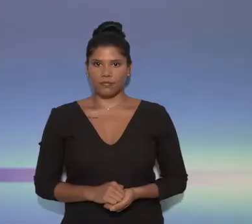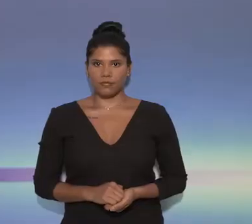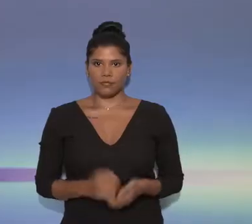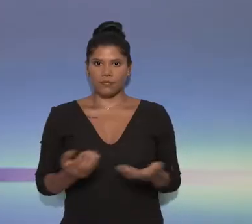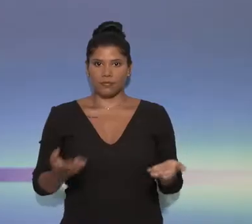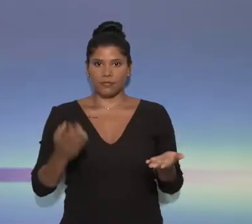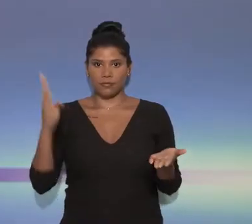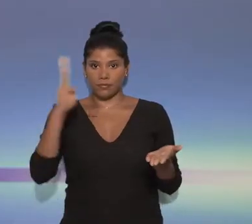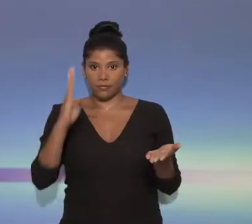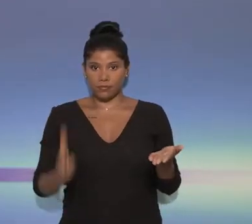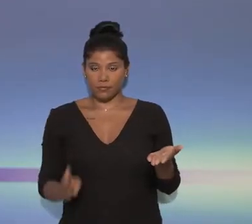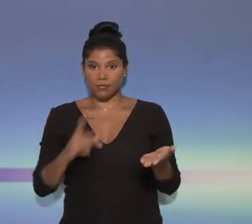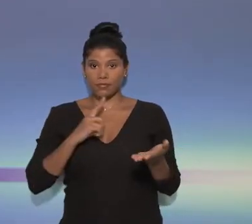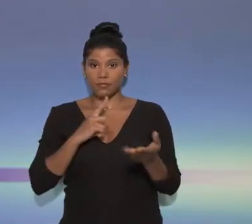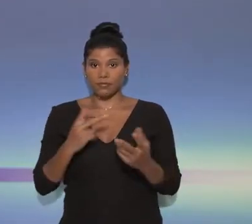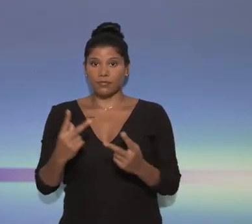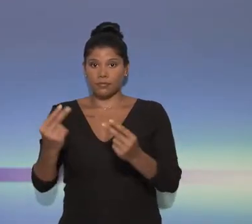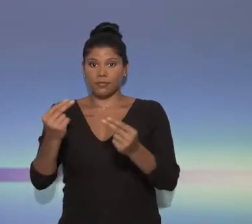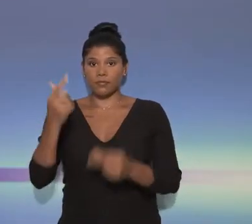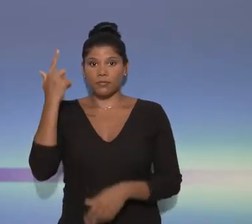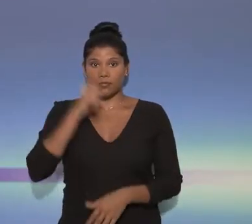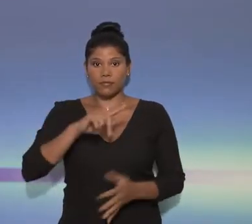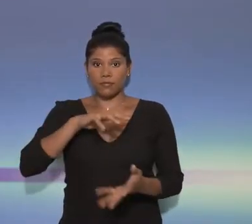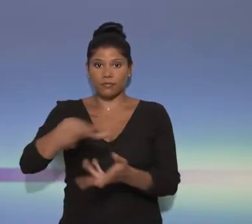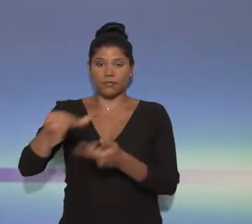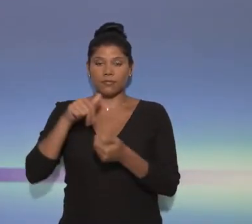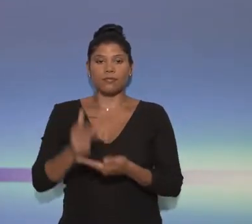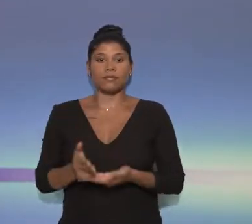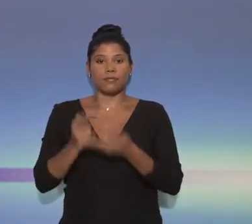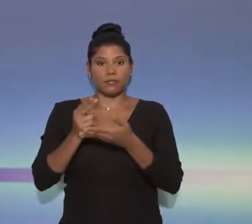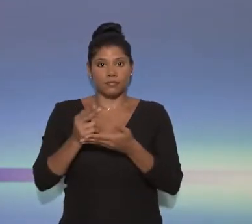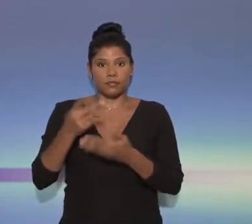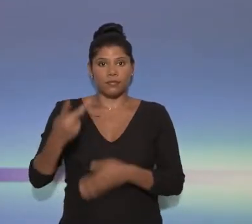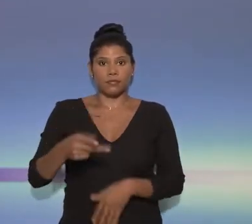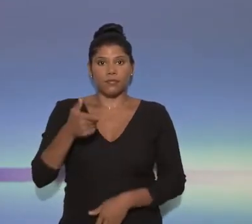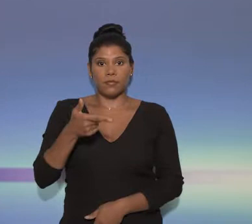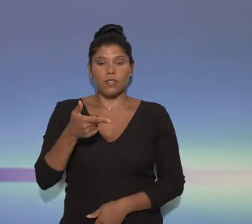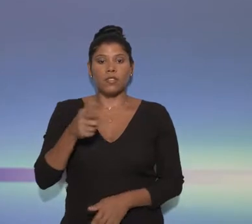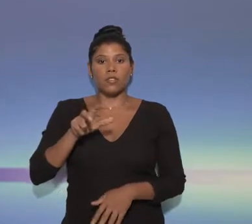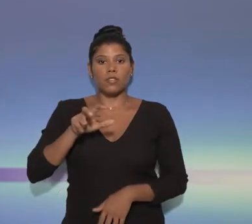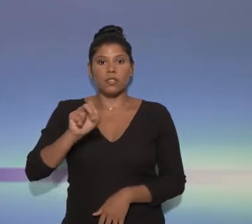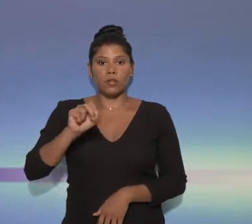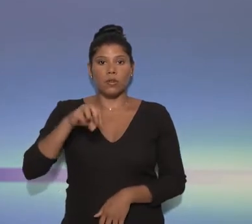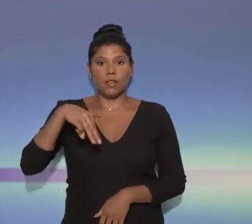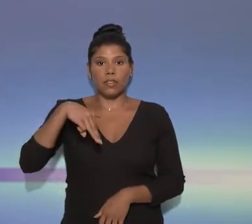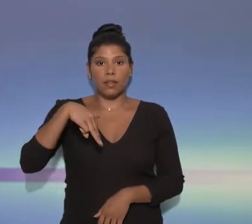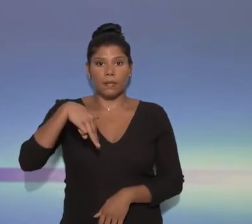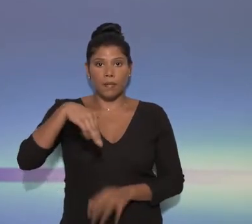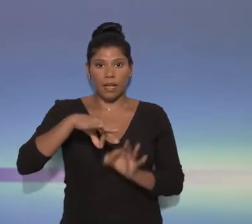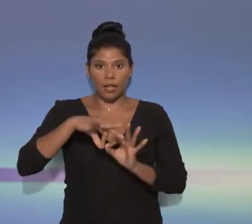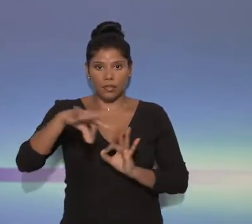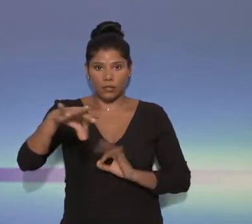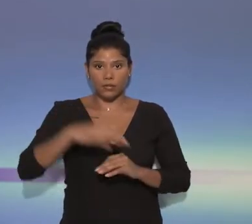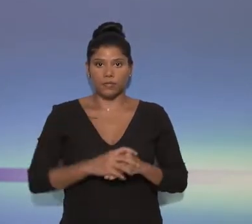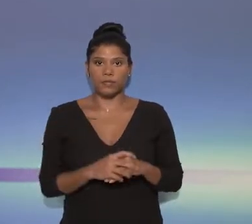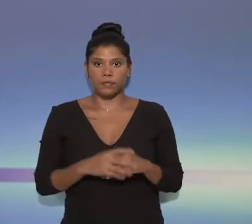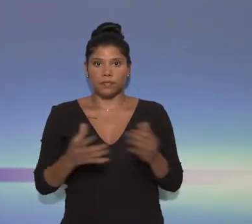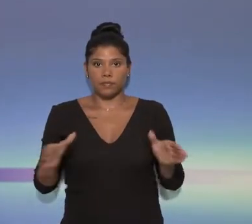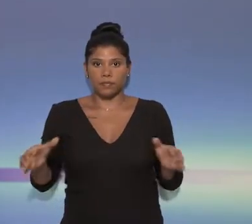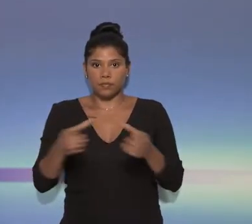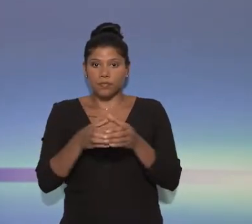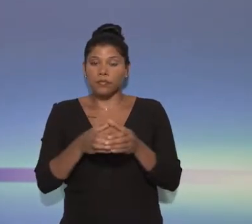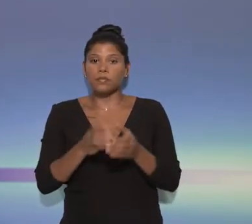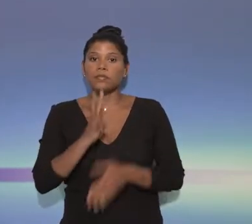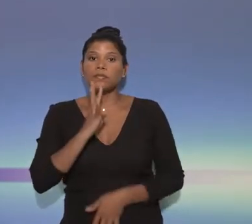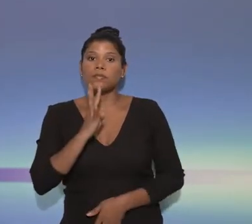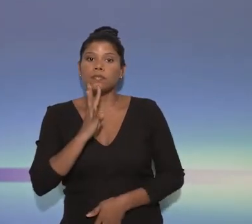O Brasil detém o título de campeão mundial de tiro esportivo dos 50 metros com carabina de ar comprimido. A nossa equipe foi conhecer